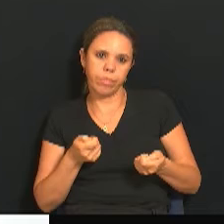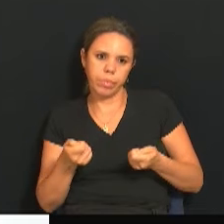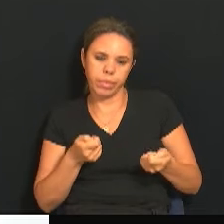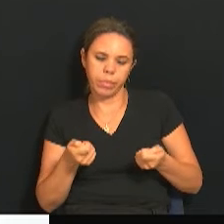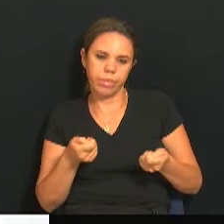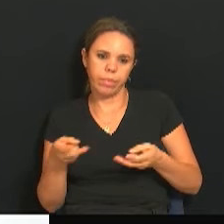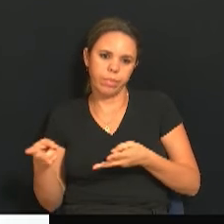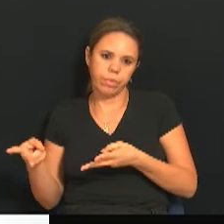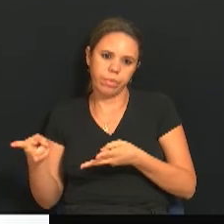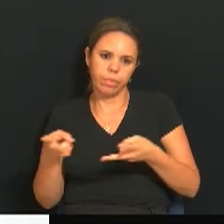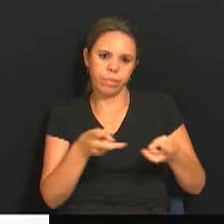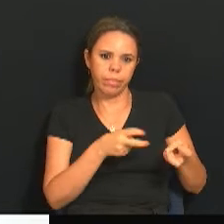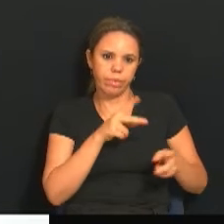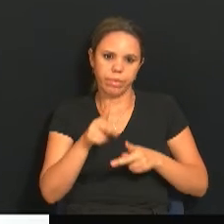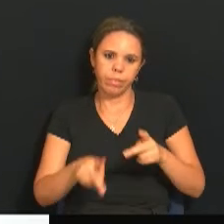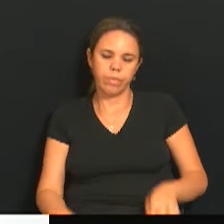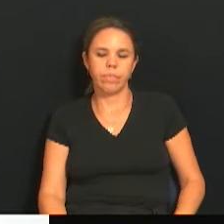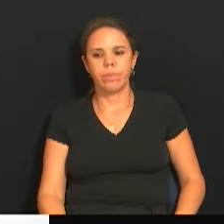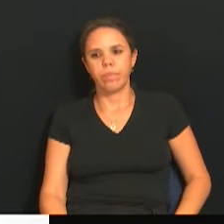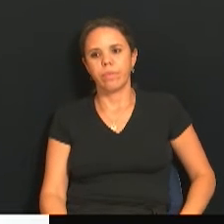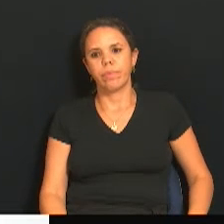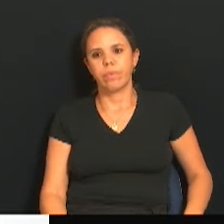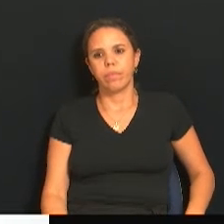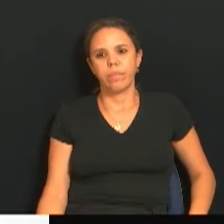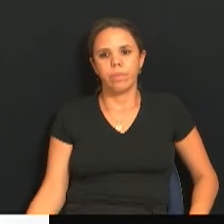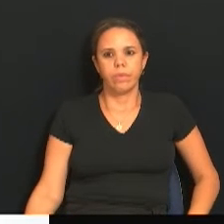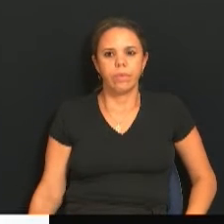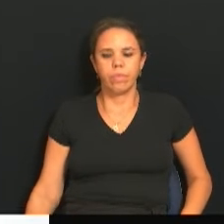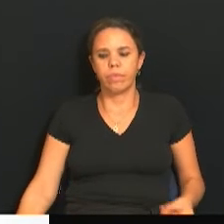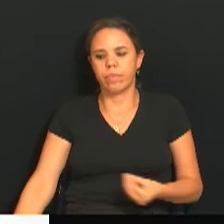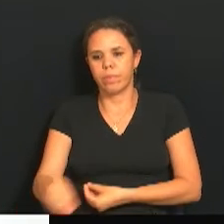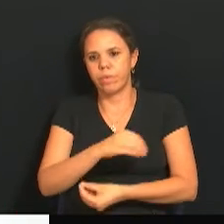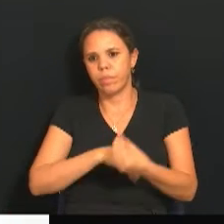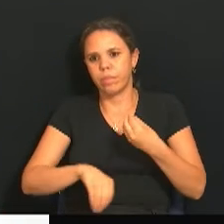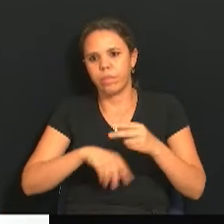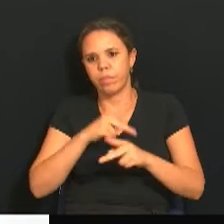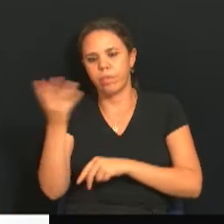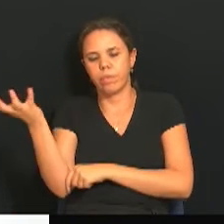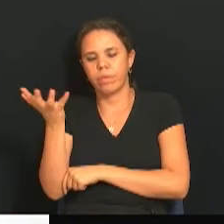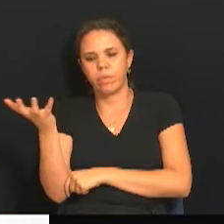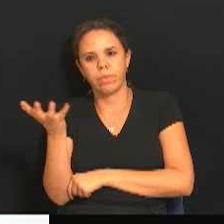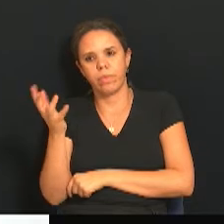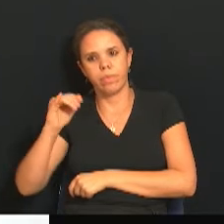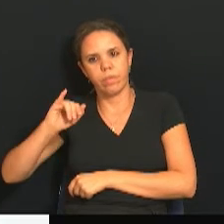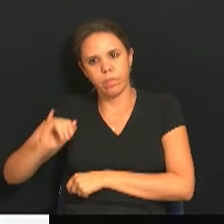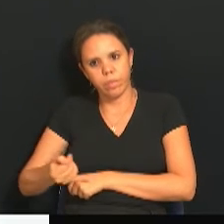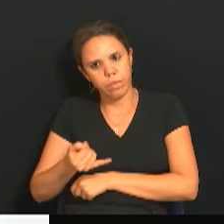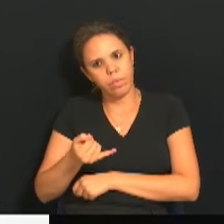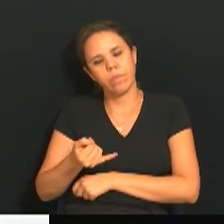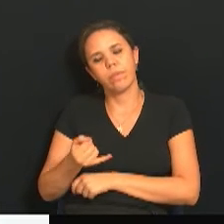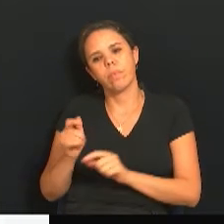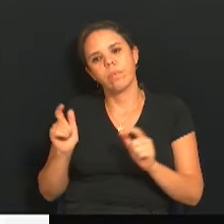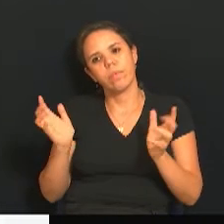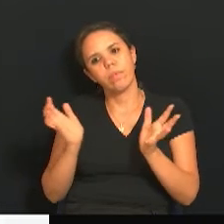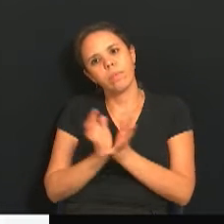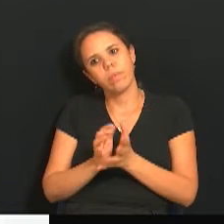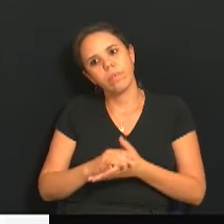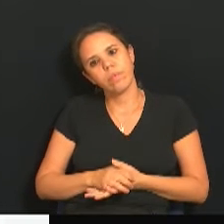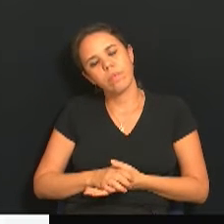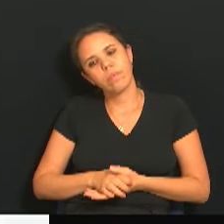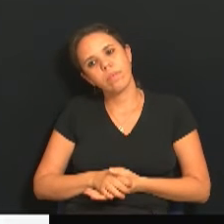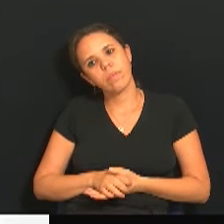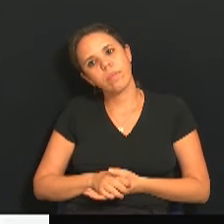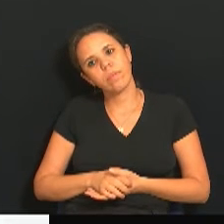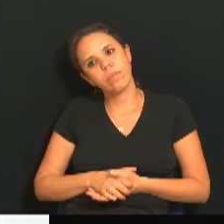identificar essas pessoas que estão aí misturadas à população em situação de rua, que se aproveitam deste grupo para